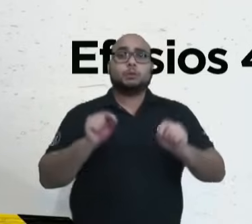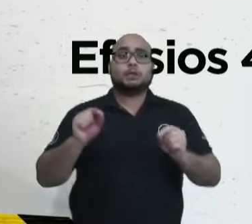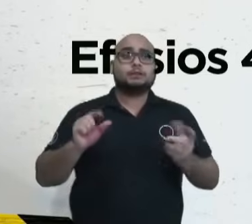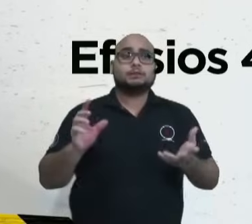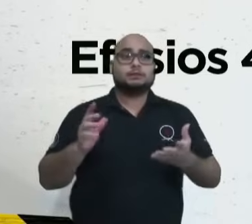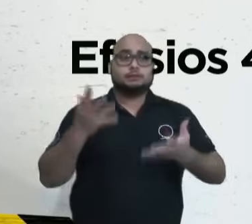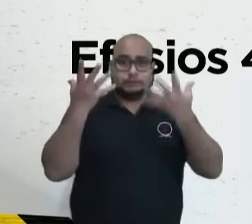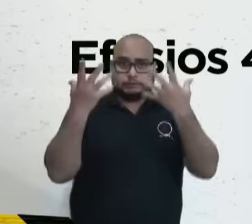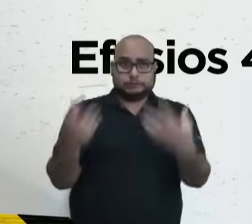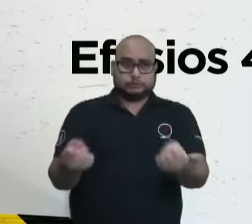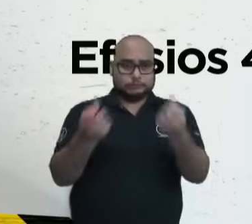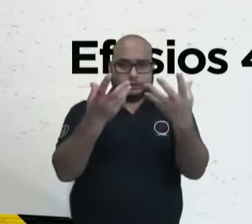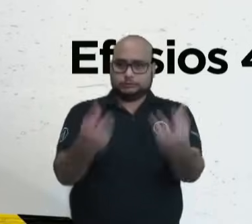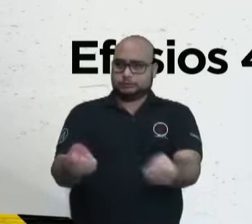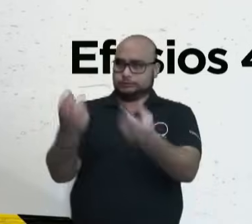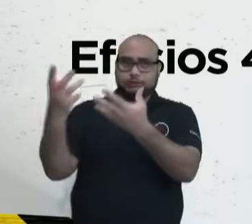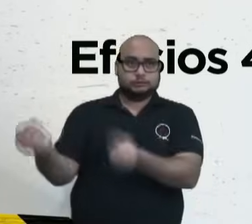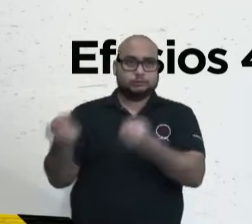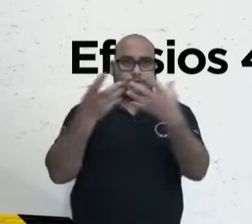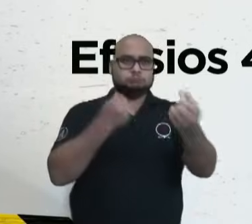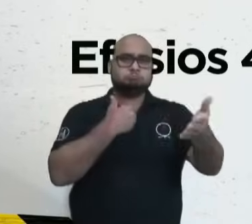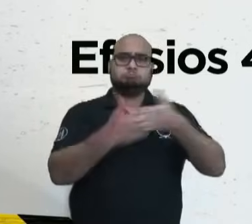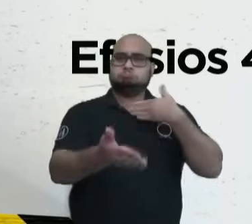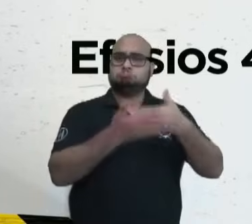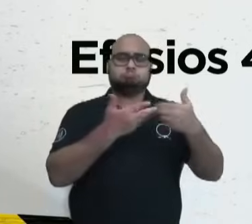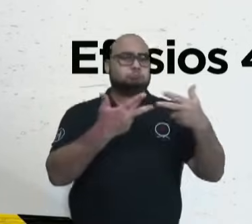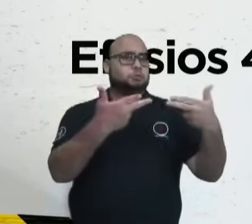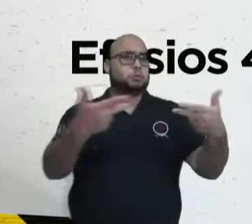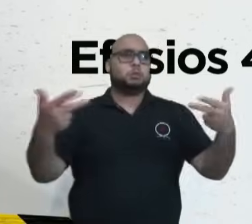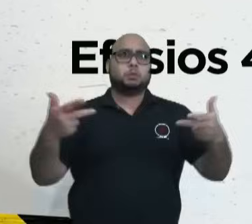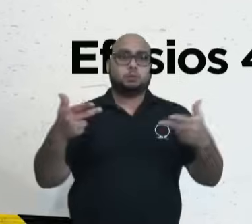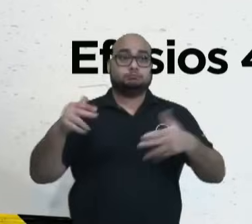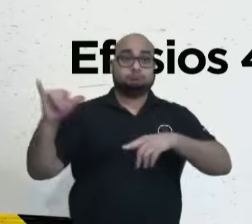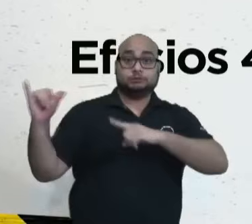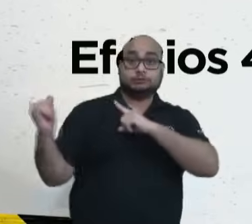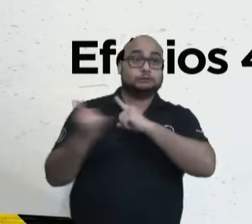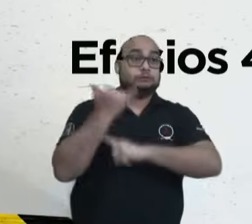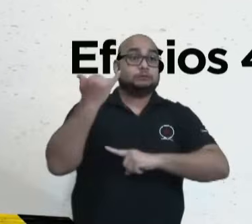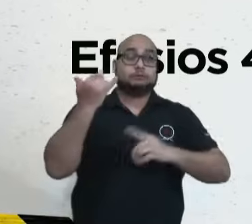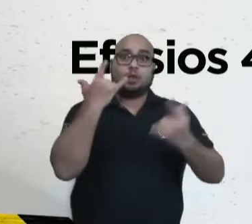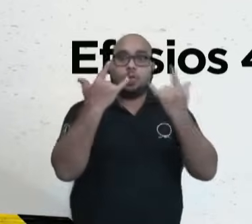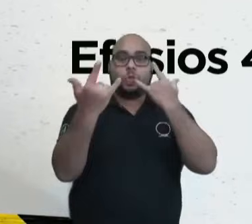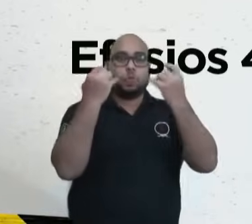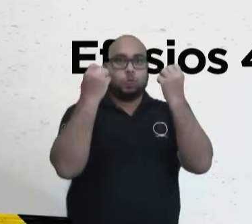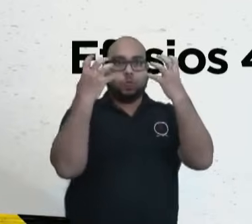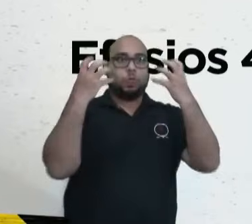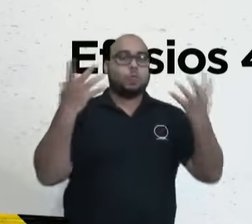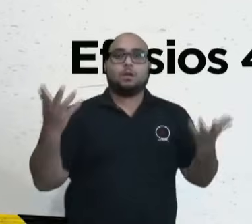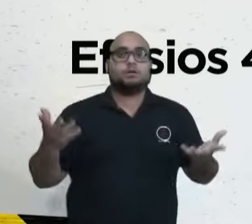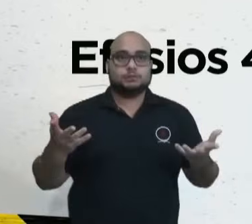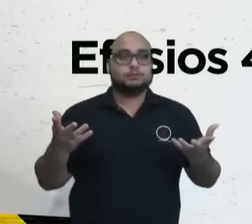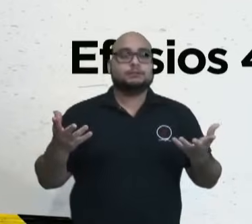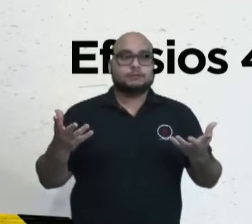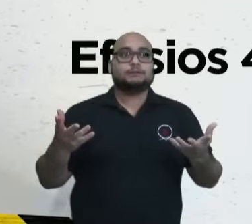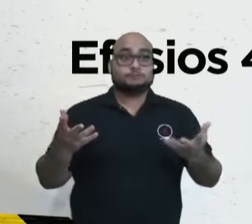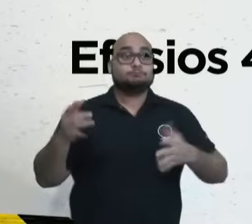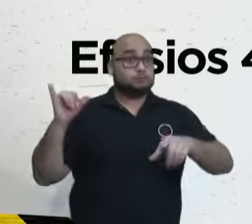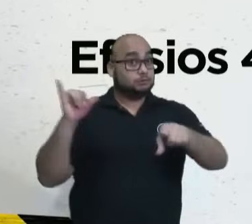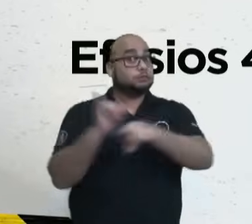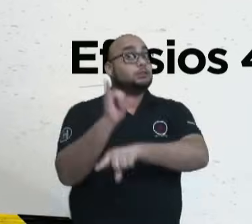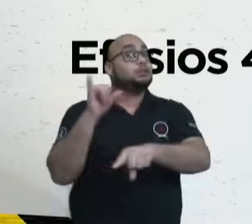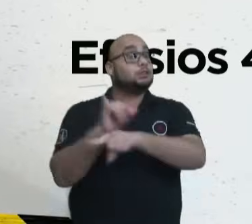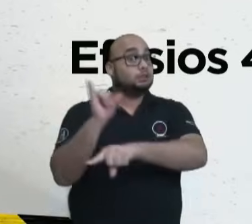doutrina pelo engano de homens que com astúcia Olha o capeta aí Enganam fraudulosamente